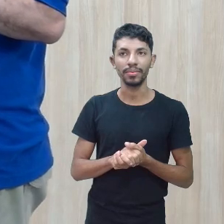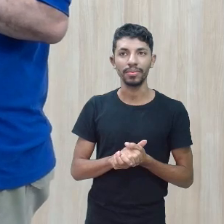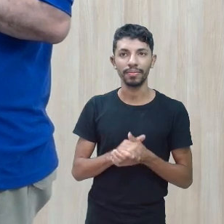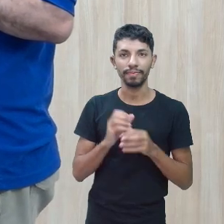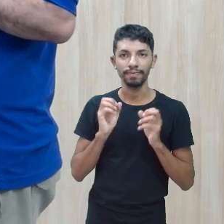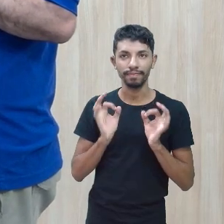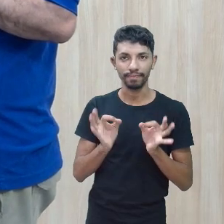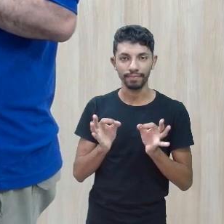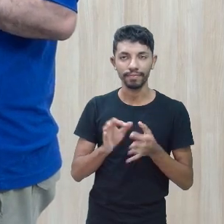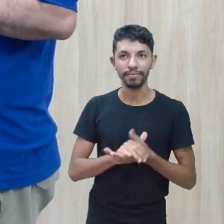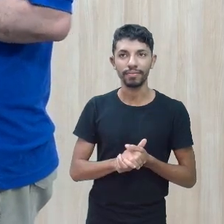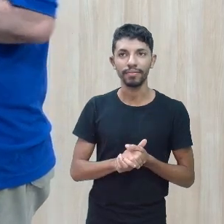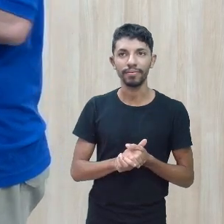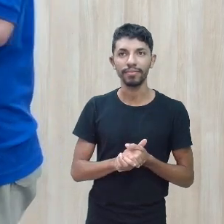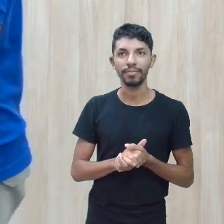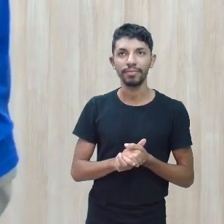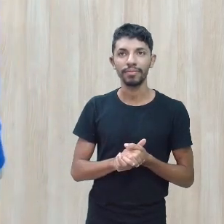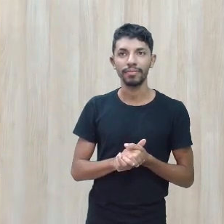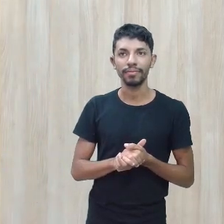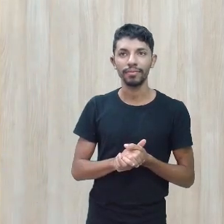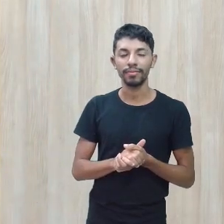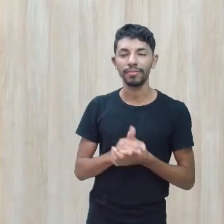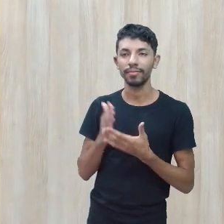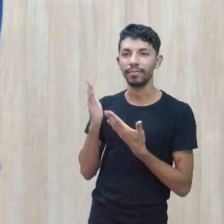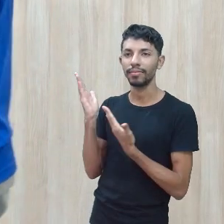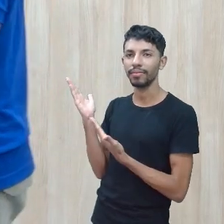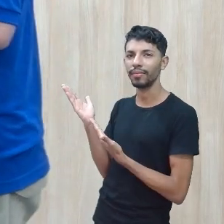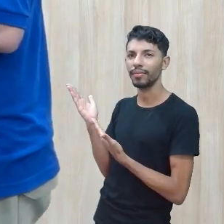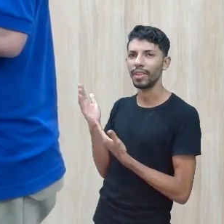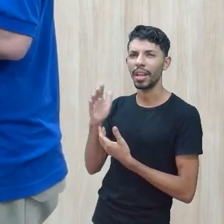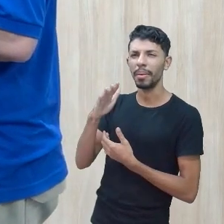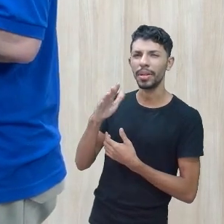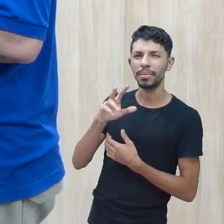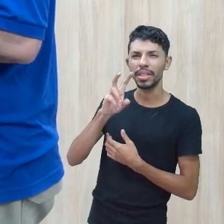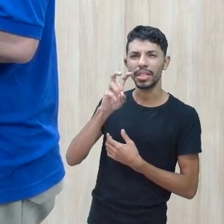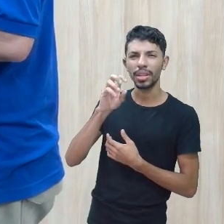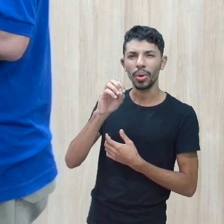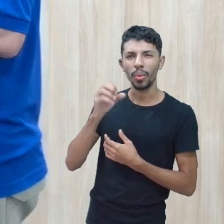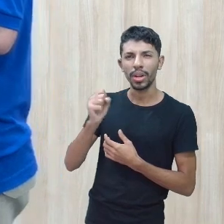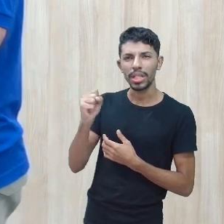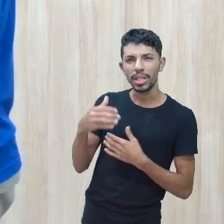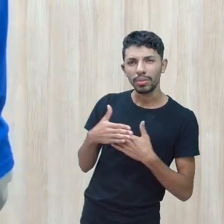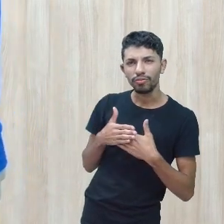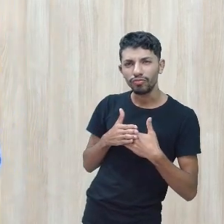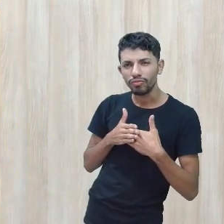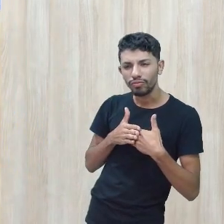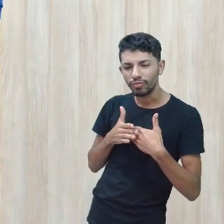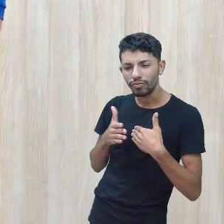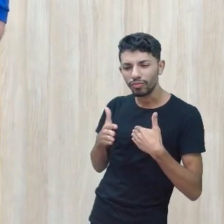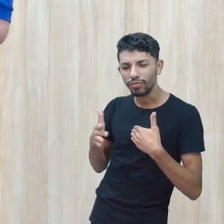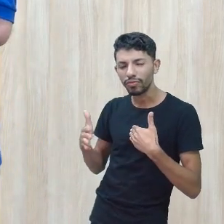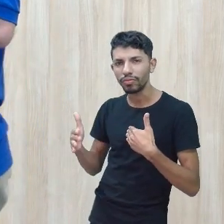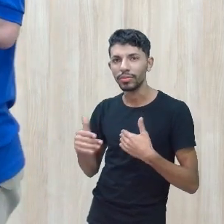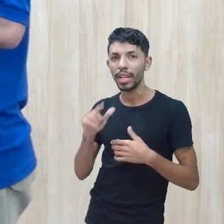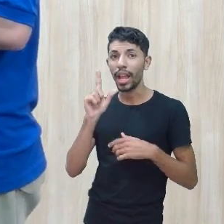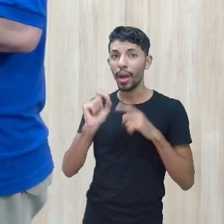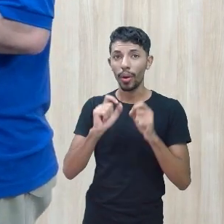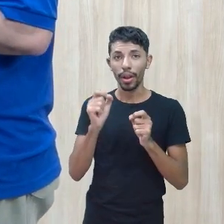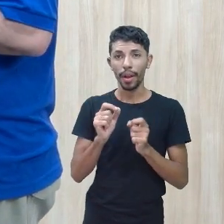Ok? Aqui nós vamos a partir dos 50 segundos. É um trecho de uma